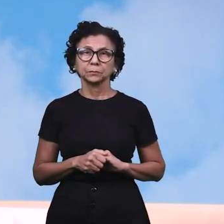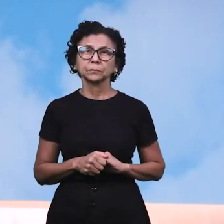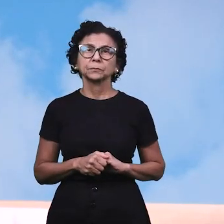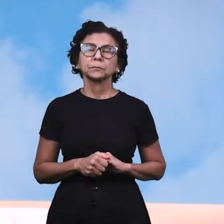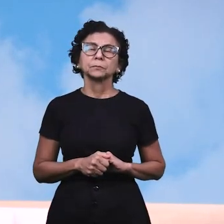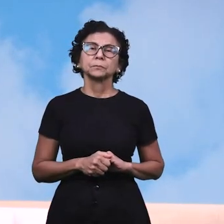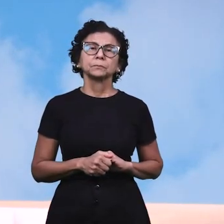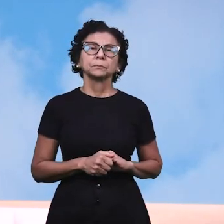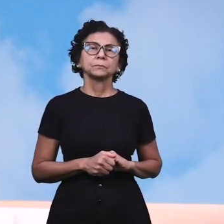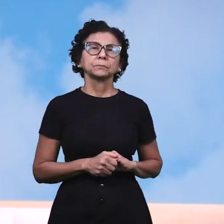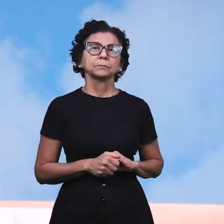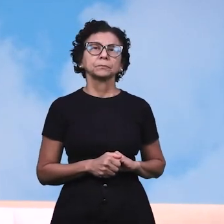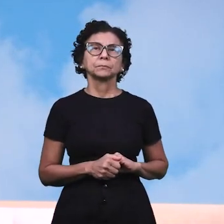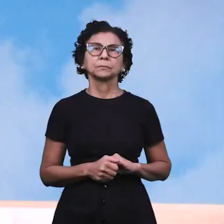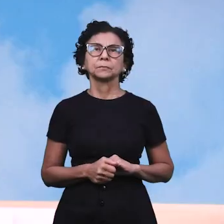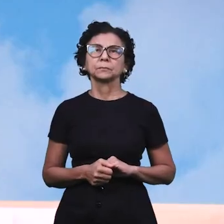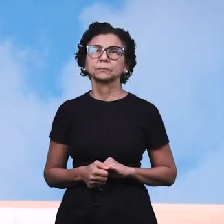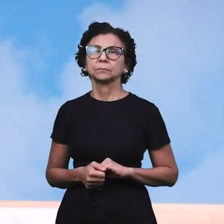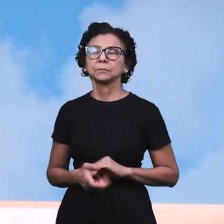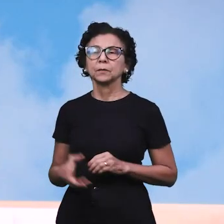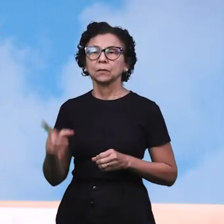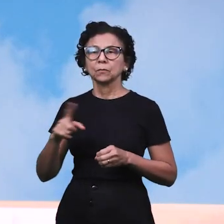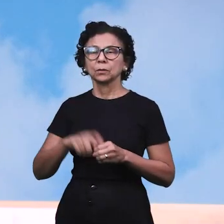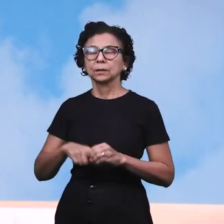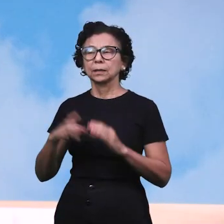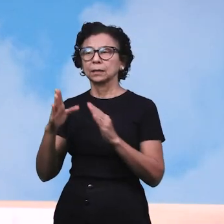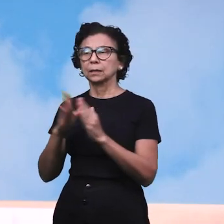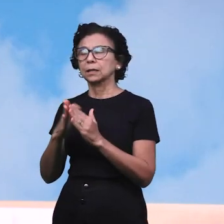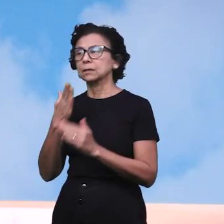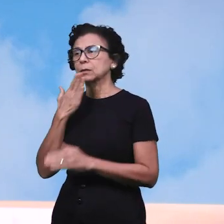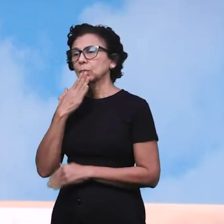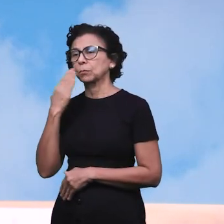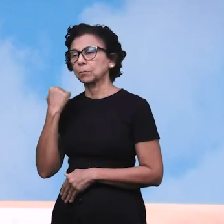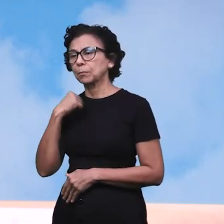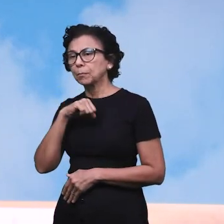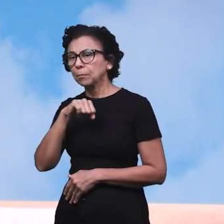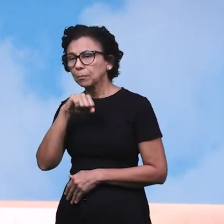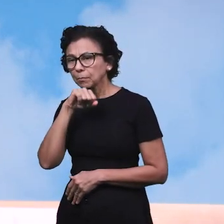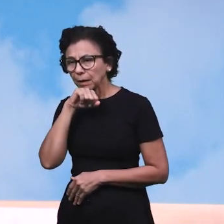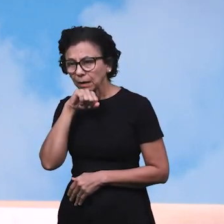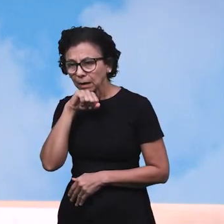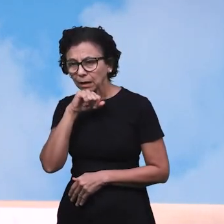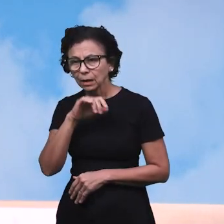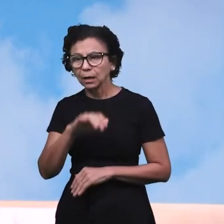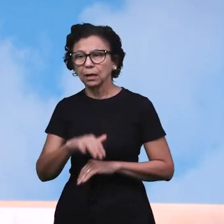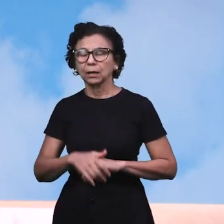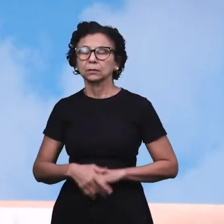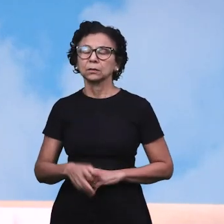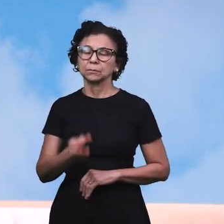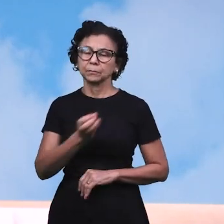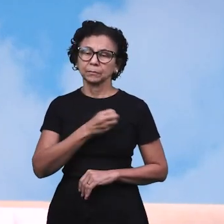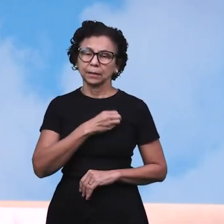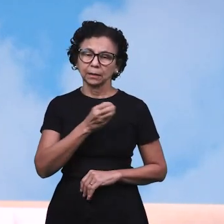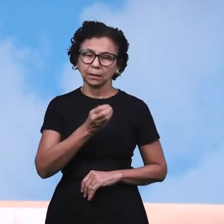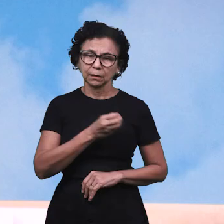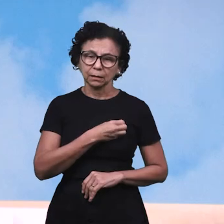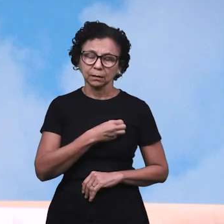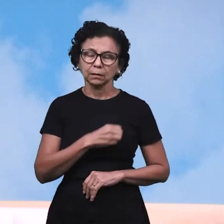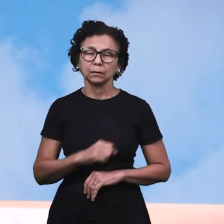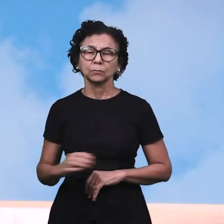precisamos de voltar para a casa do Pai. Mas nós somos culpados. Um irmão nosso ficou